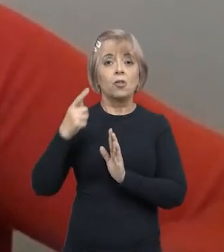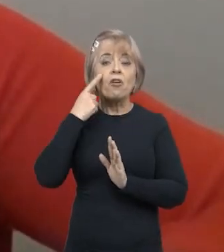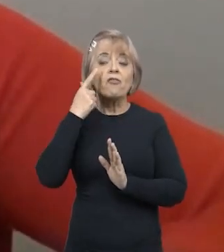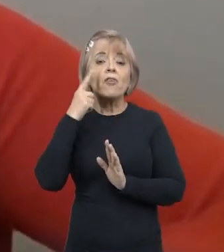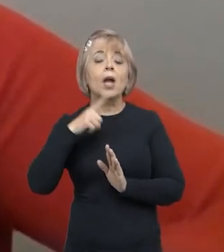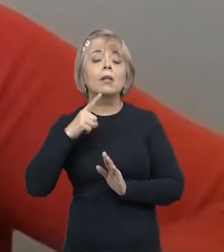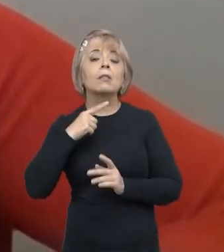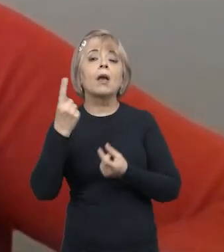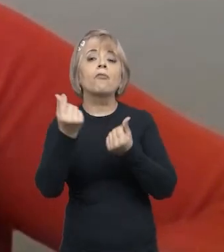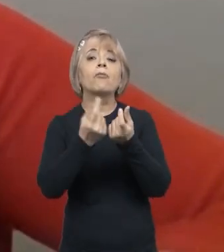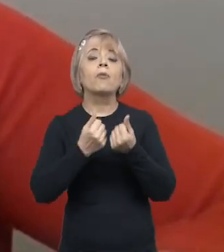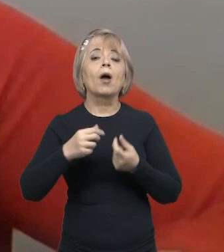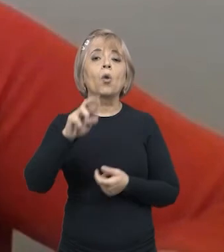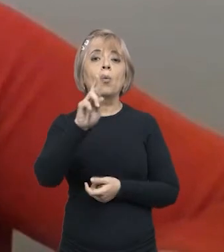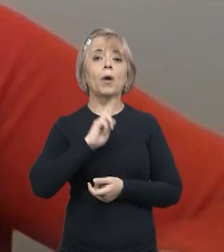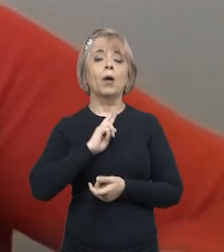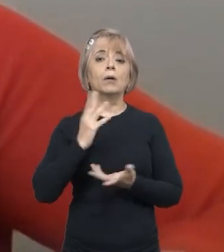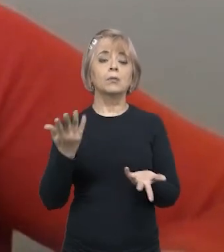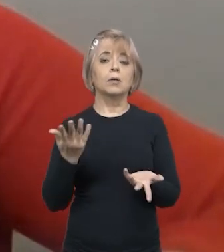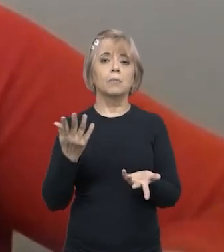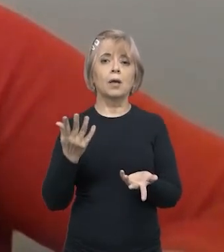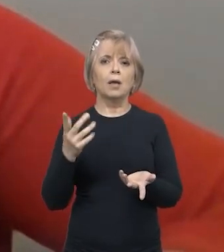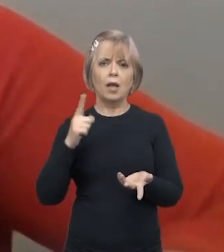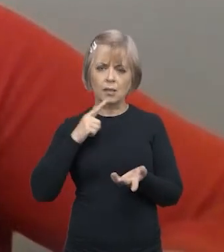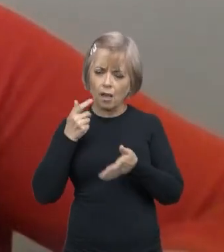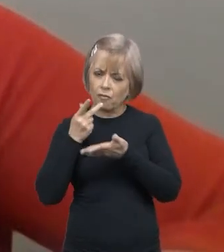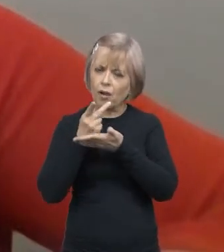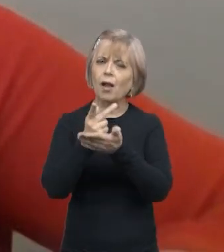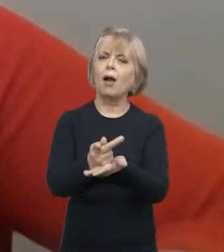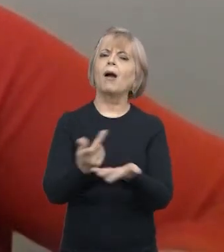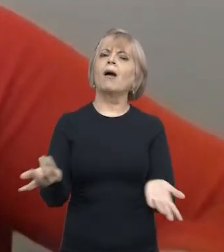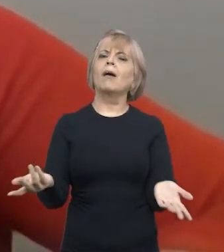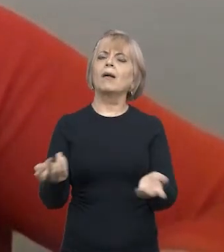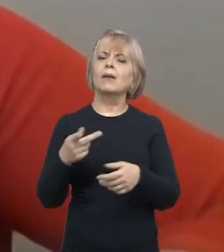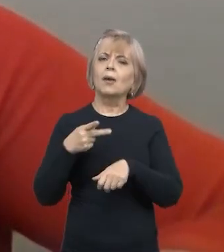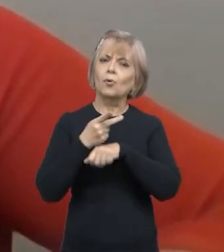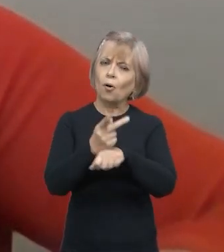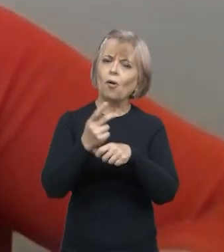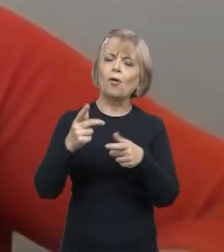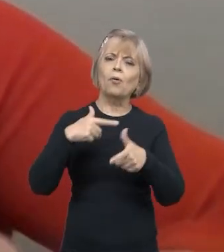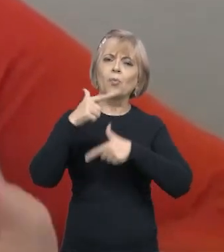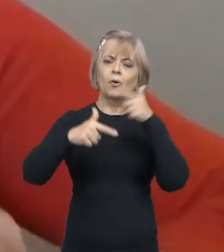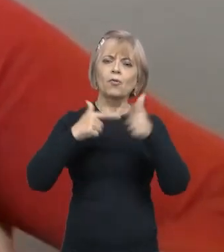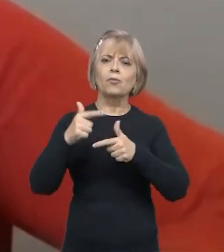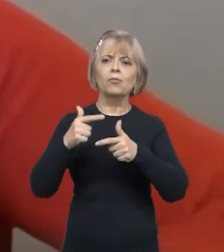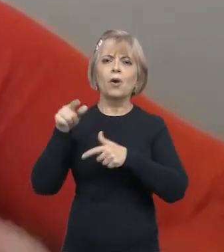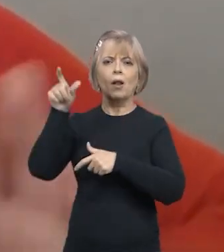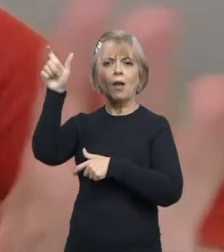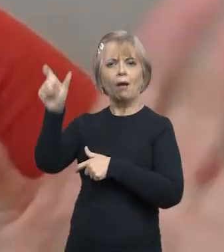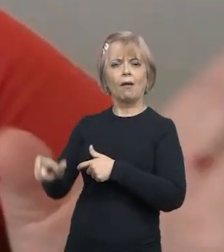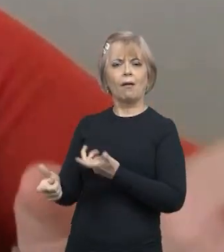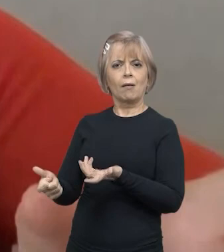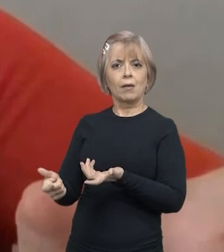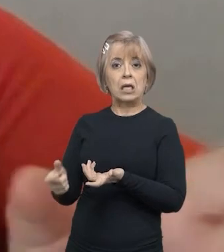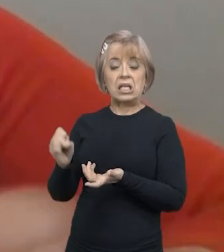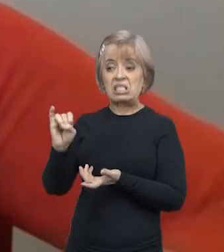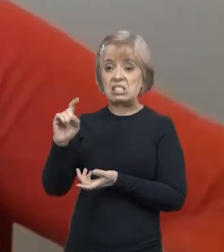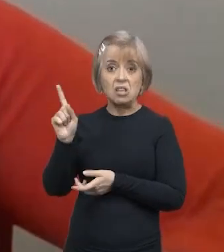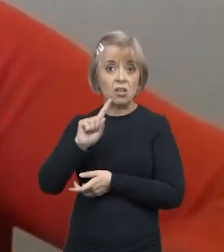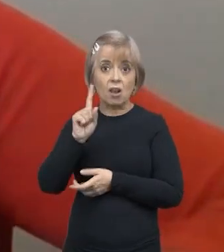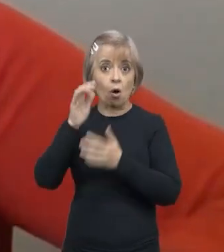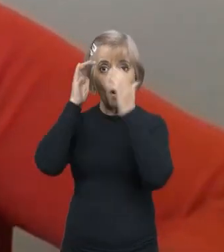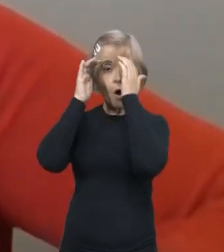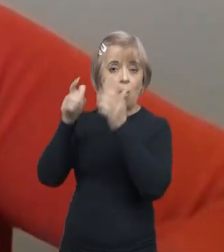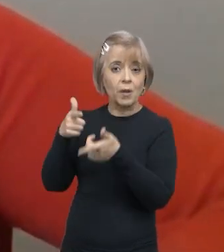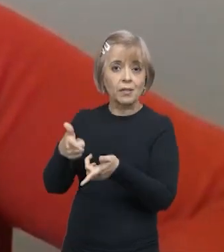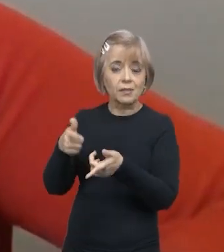valor a receber e se tiver, corre atrás, vai lá, vai receber, vai cobrar do fornecedor e se não for atendido,